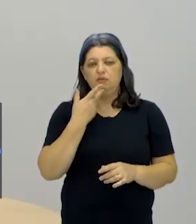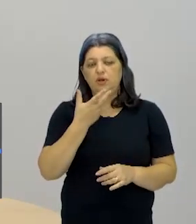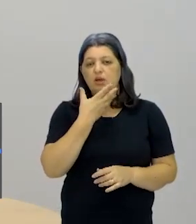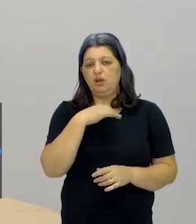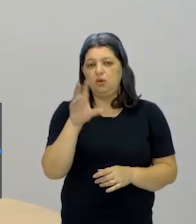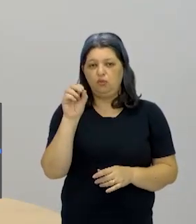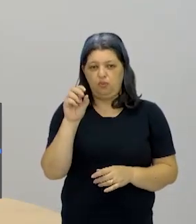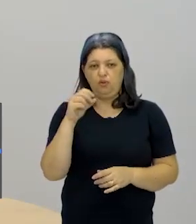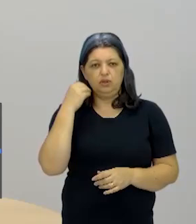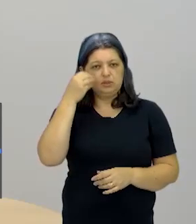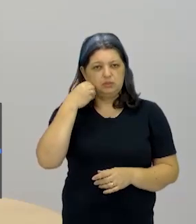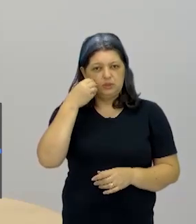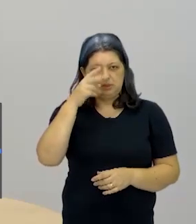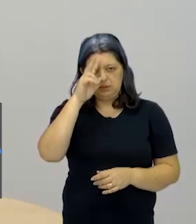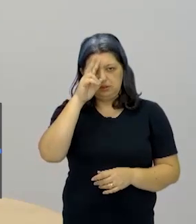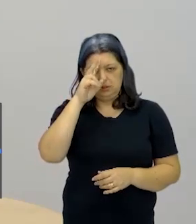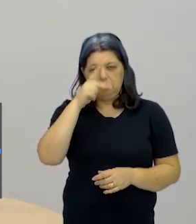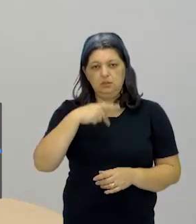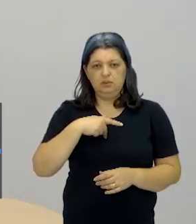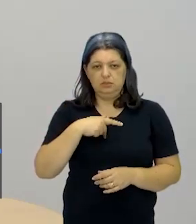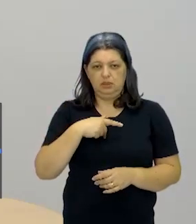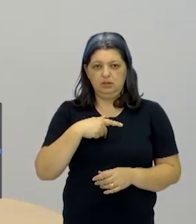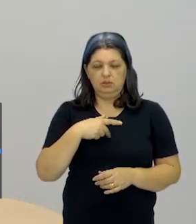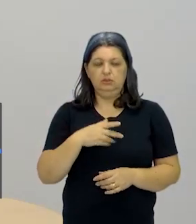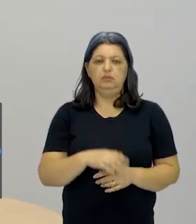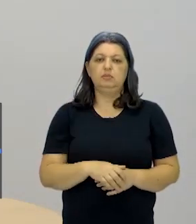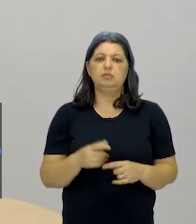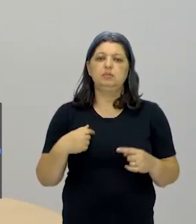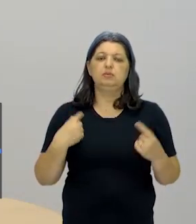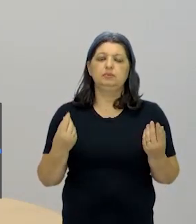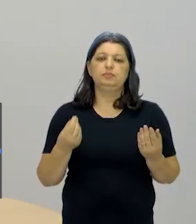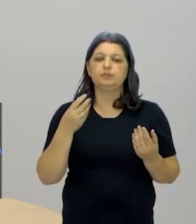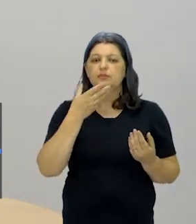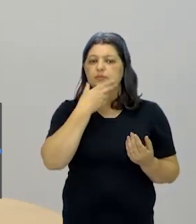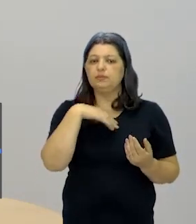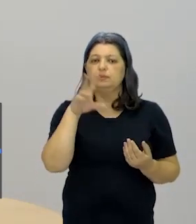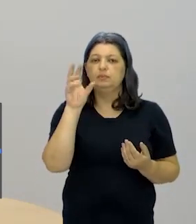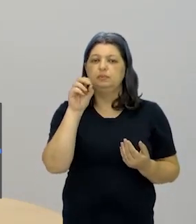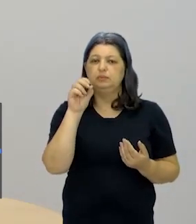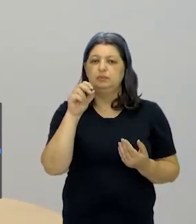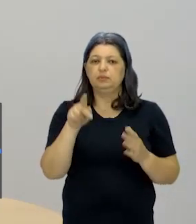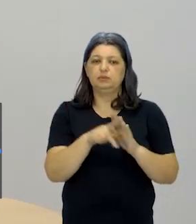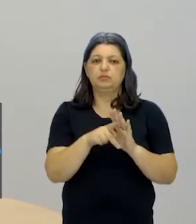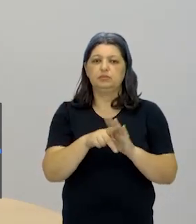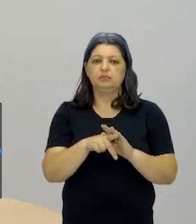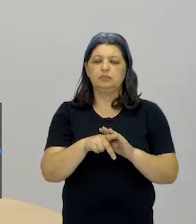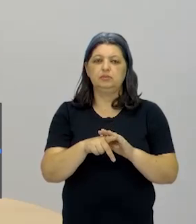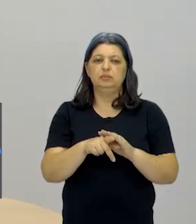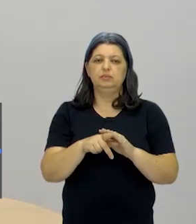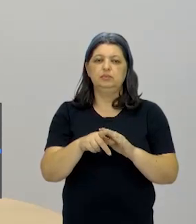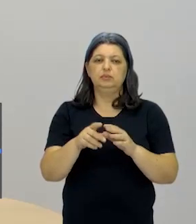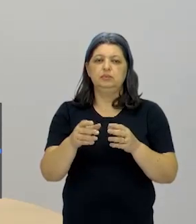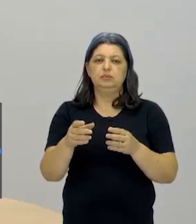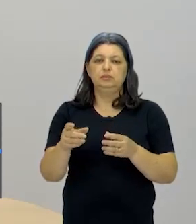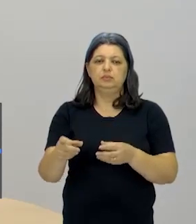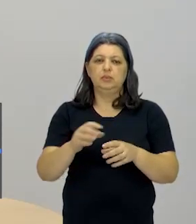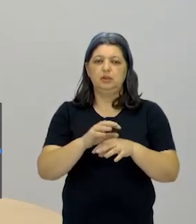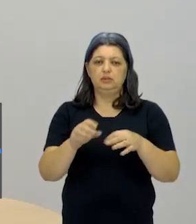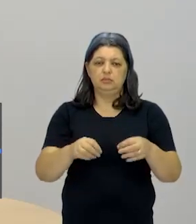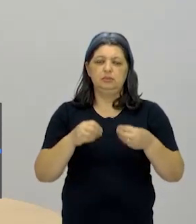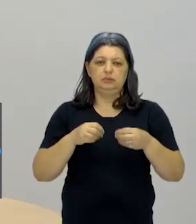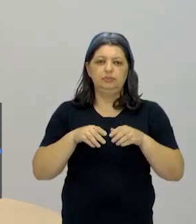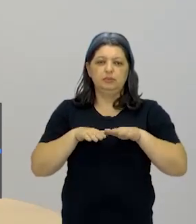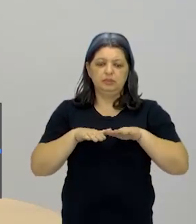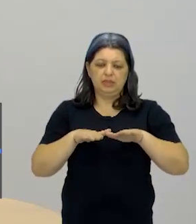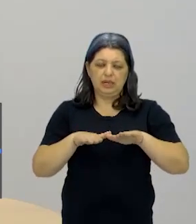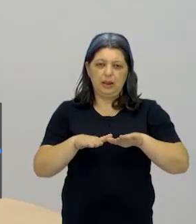dando experiências pessoais, porque aí não comprometo ninguém, né? O meu avô, ele ganhou a máquina de costura do pai dele e virou alfaiate